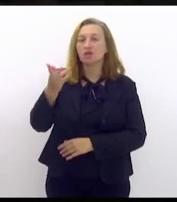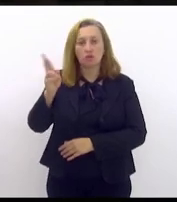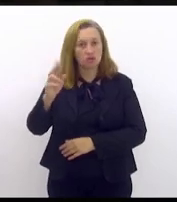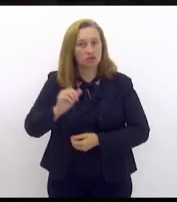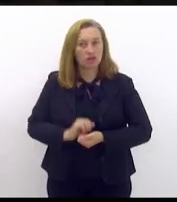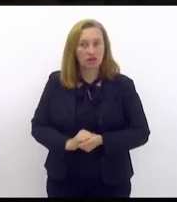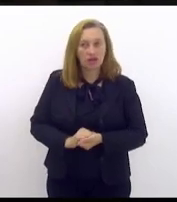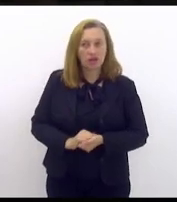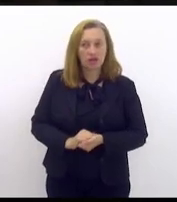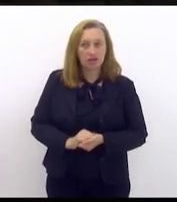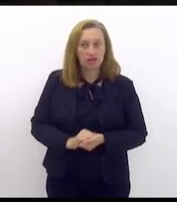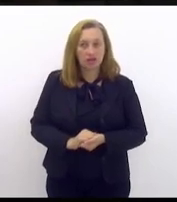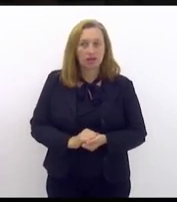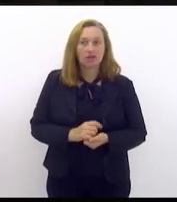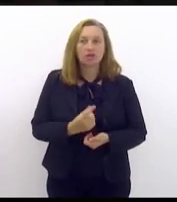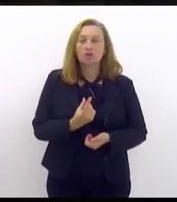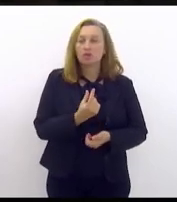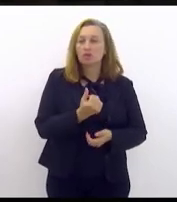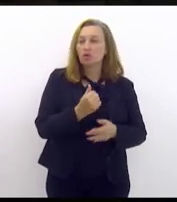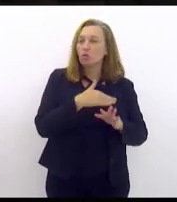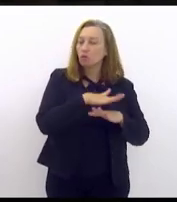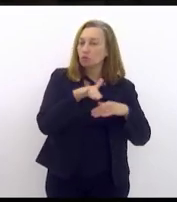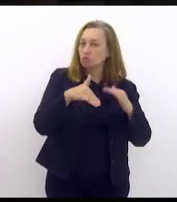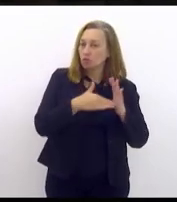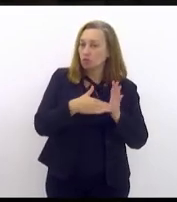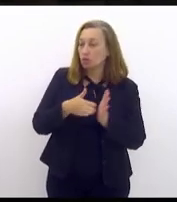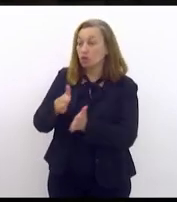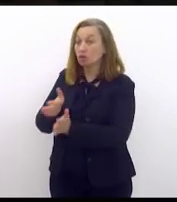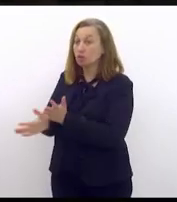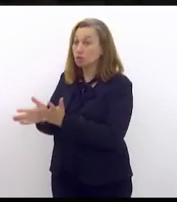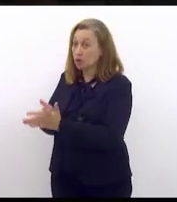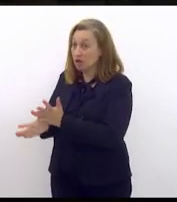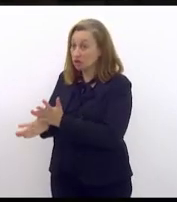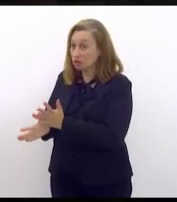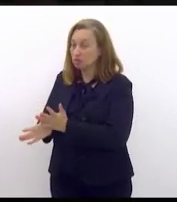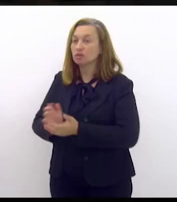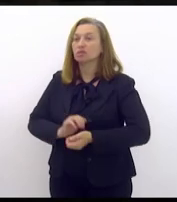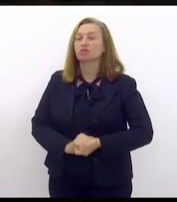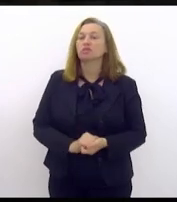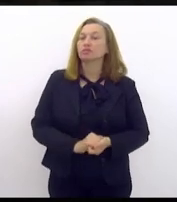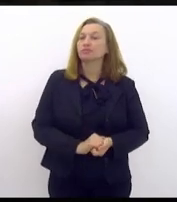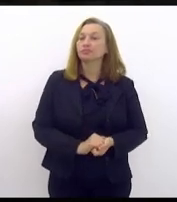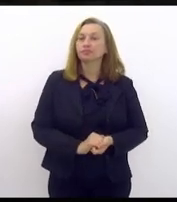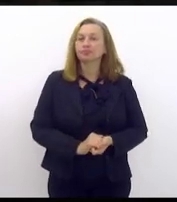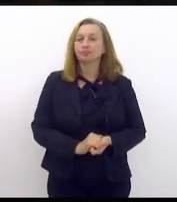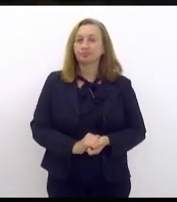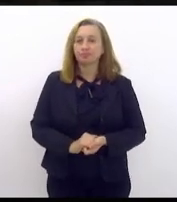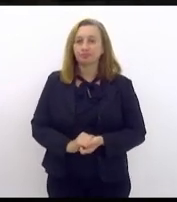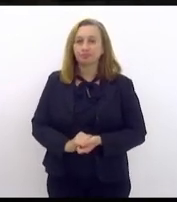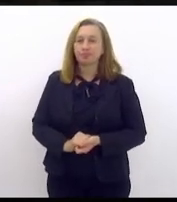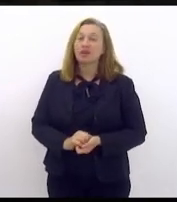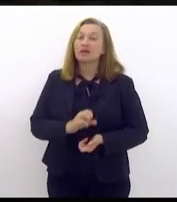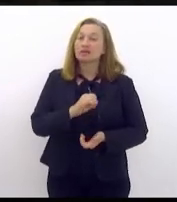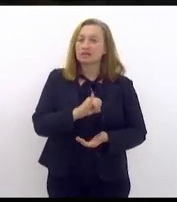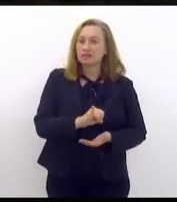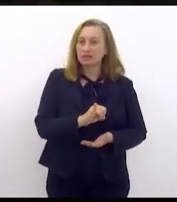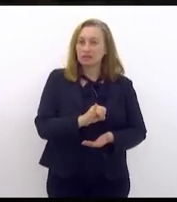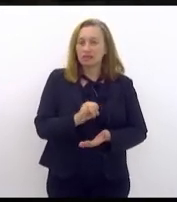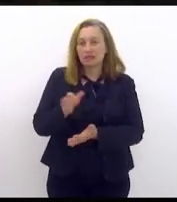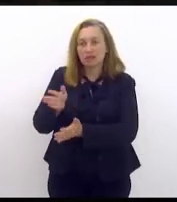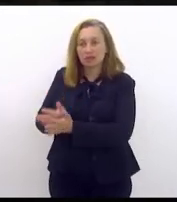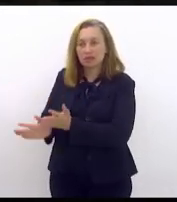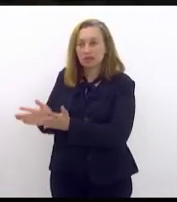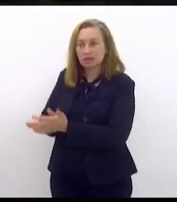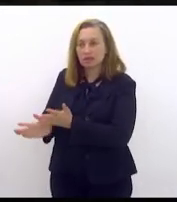A receita é estimada e a despesa é fixada. Logo, se a despesa é maior que